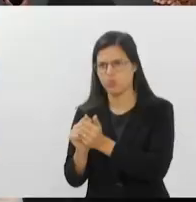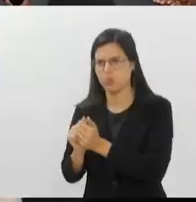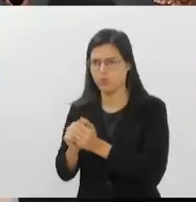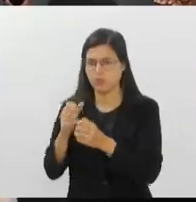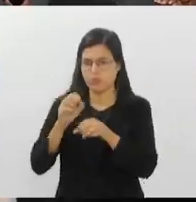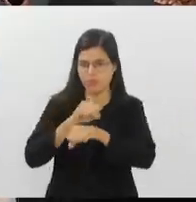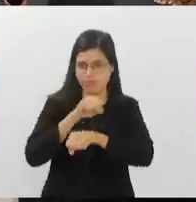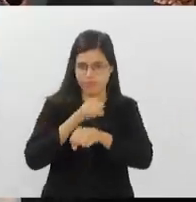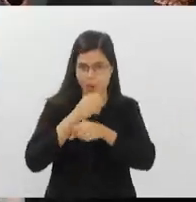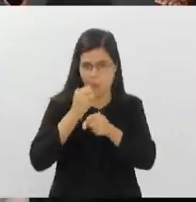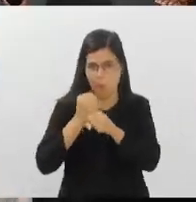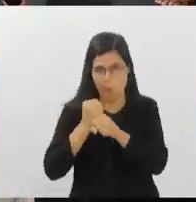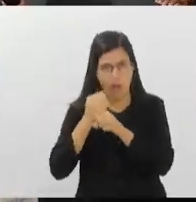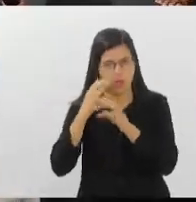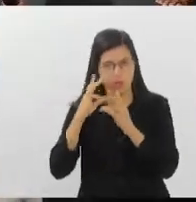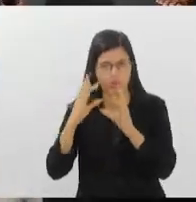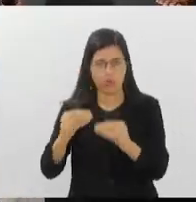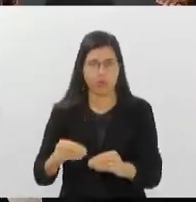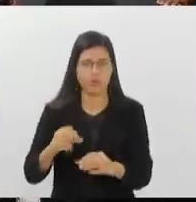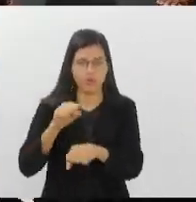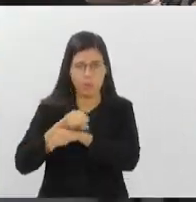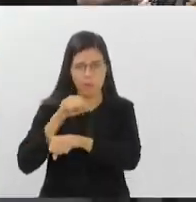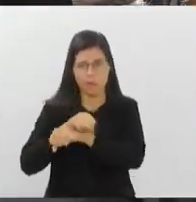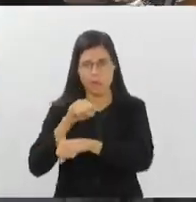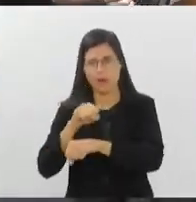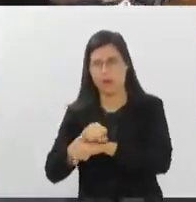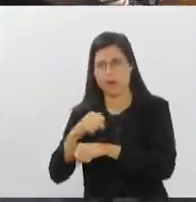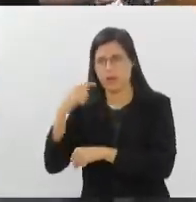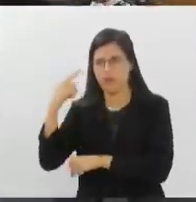inteiro pelo seu calor.